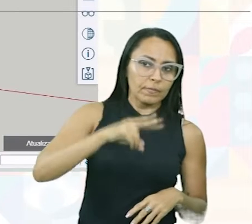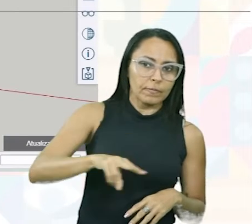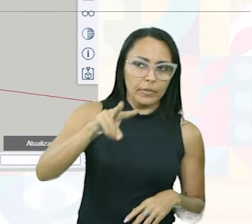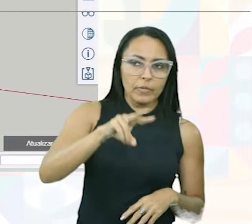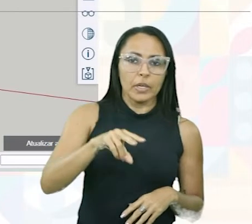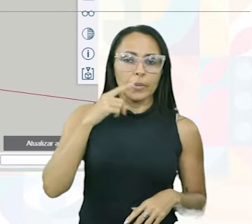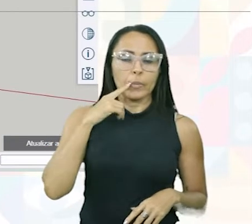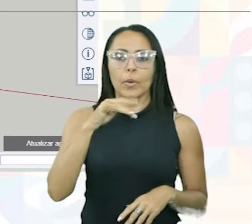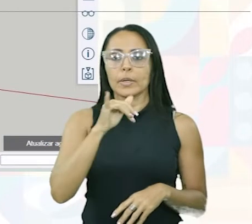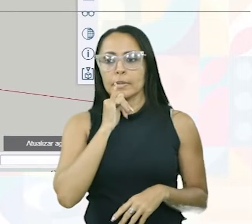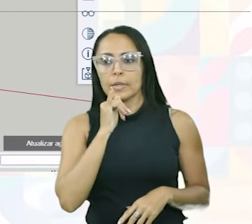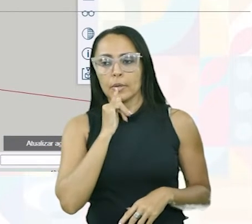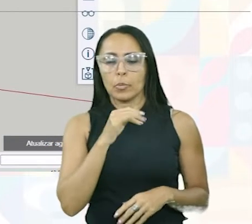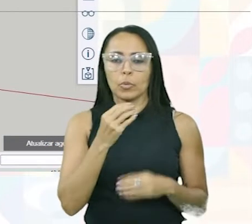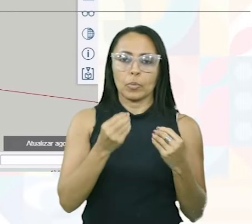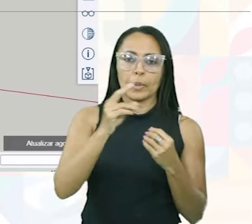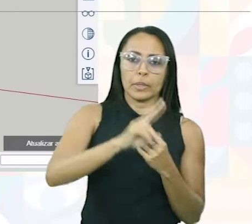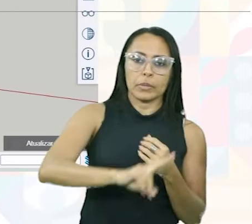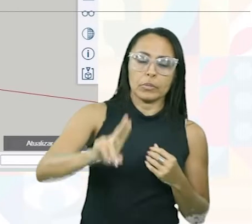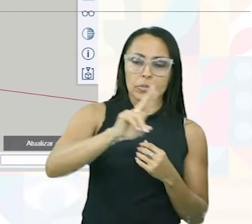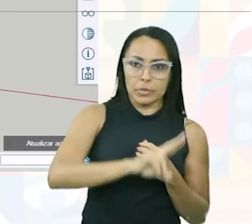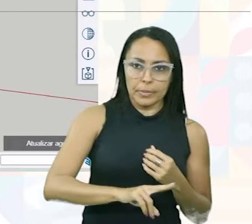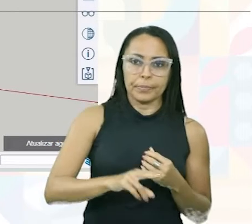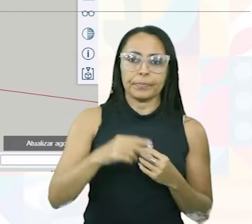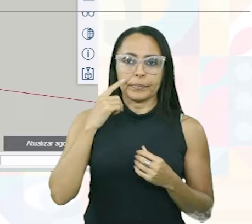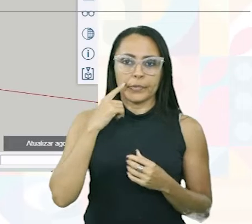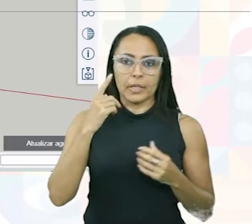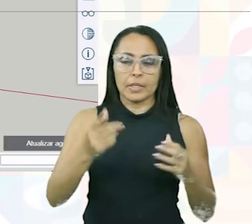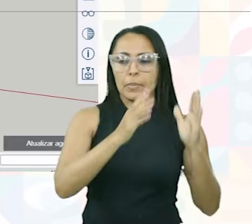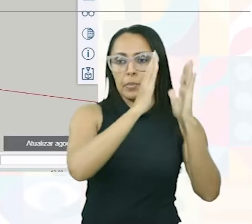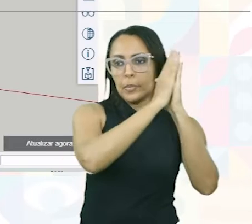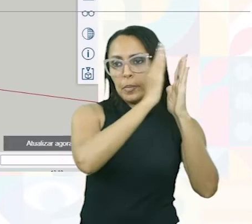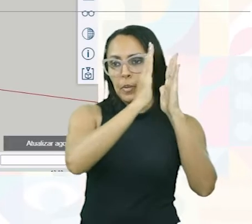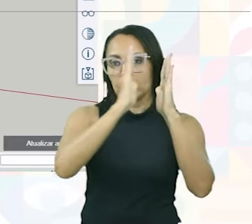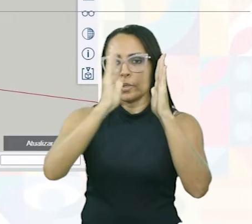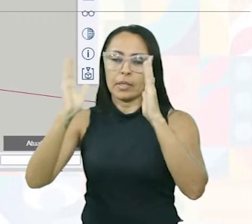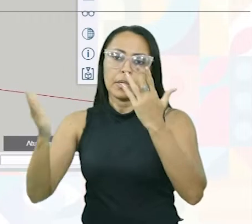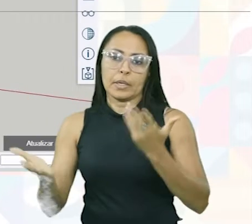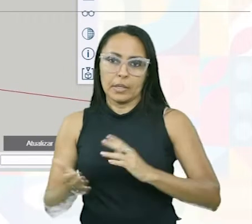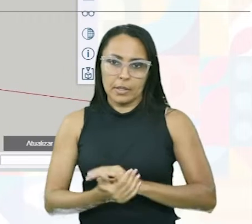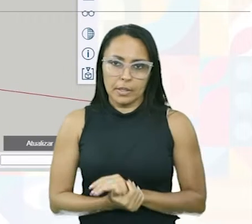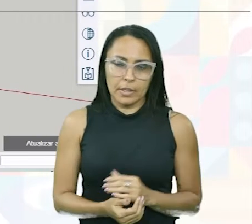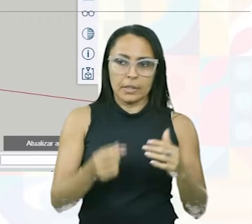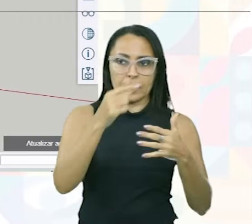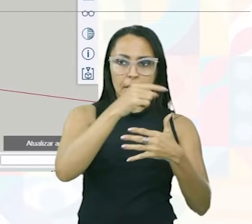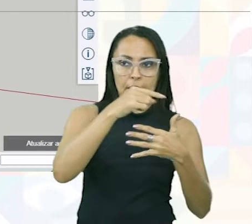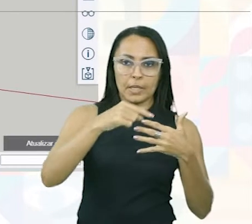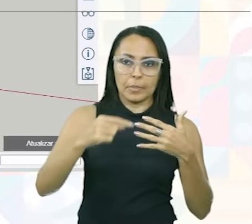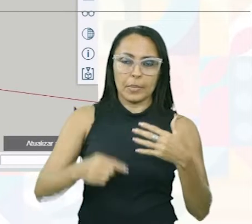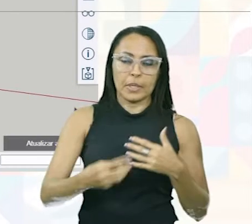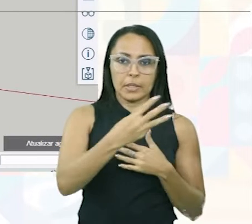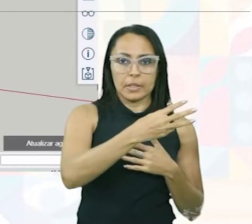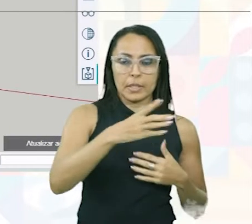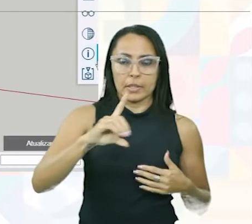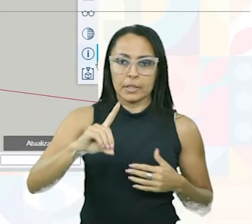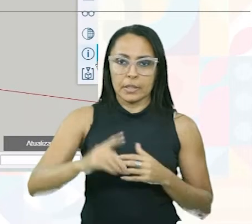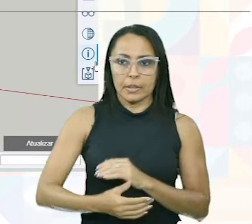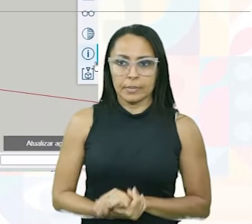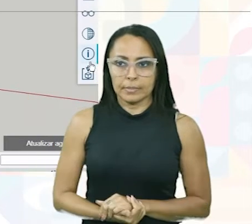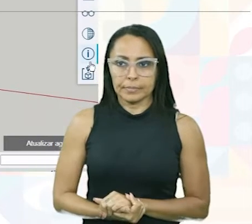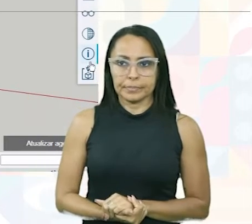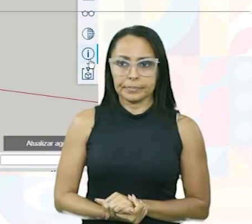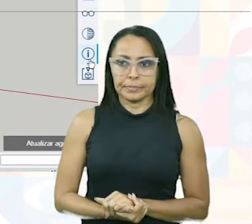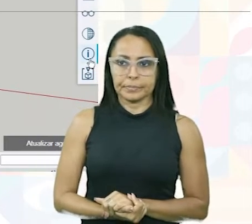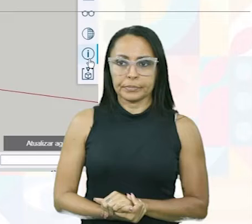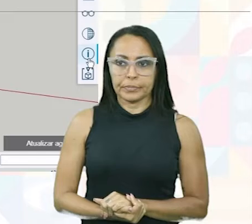um exemplo de como utilizar essa biblioteca de elementos em 3D. E